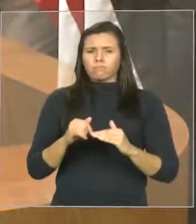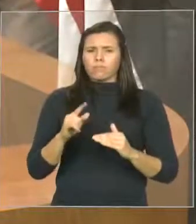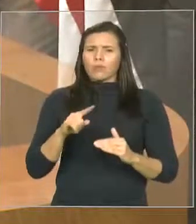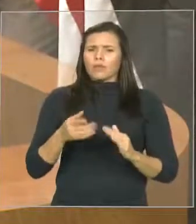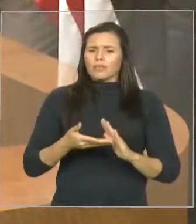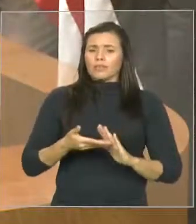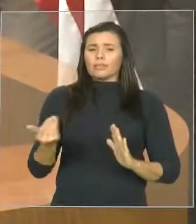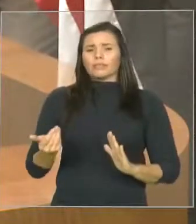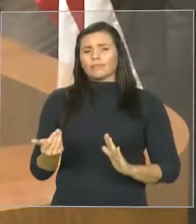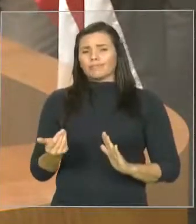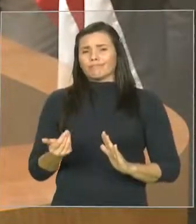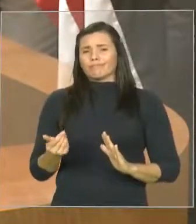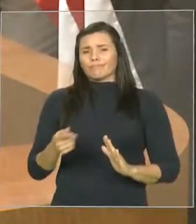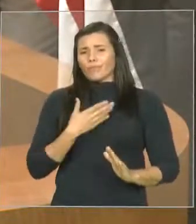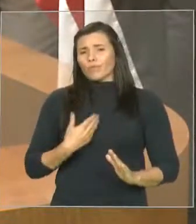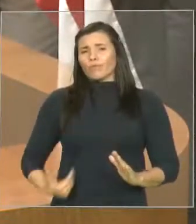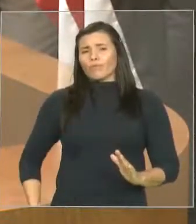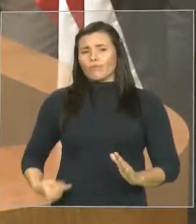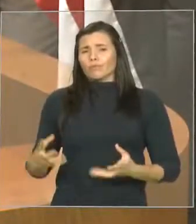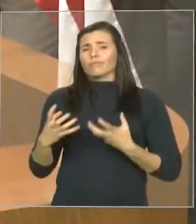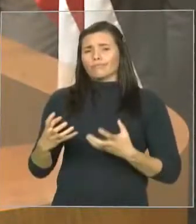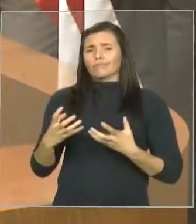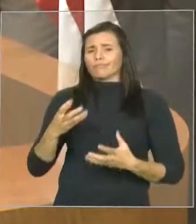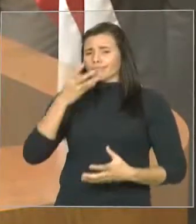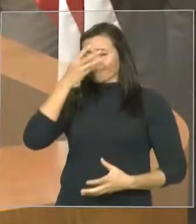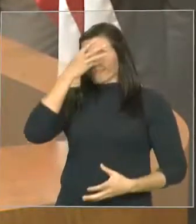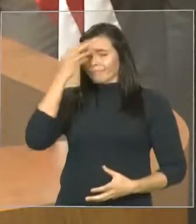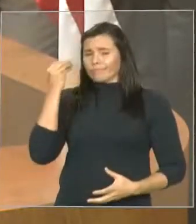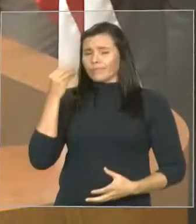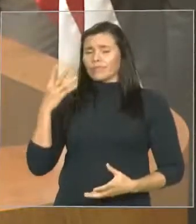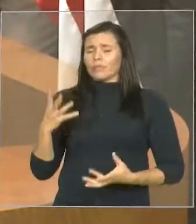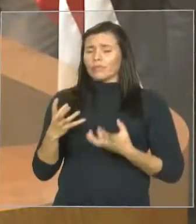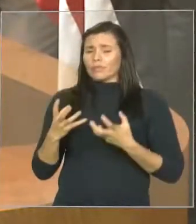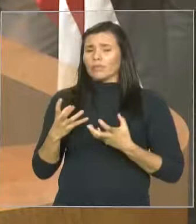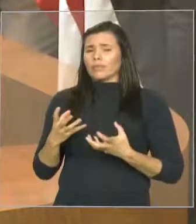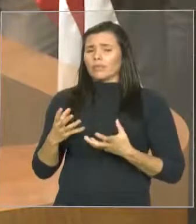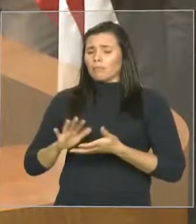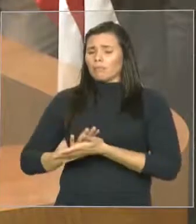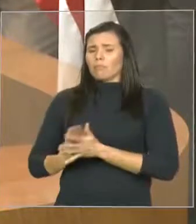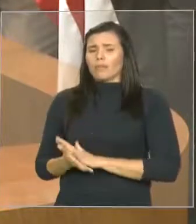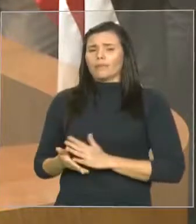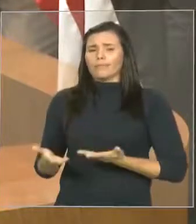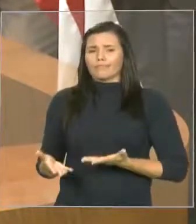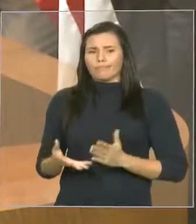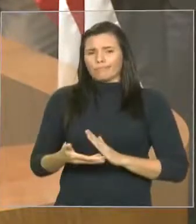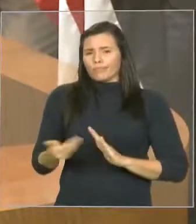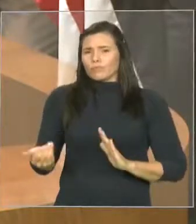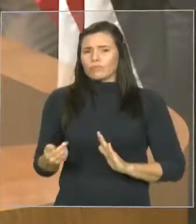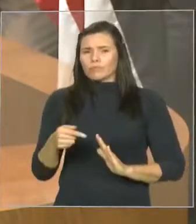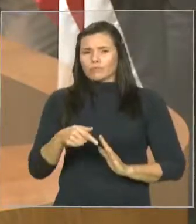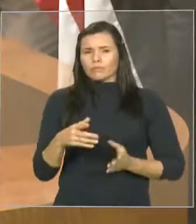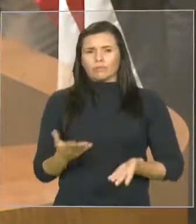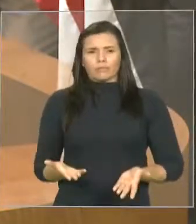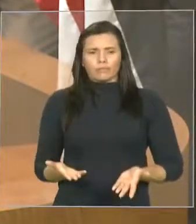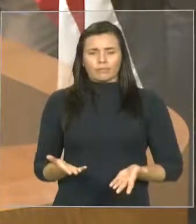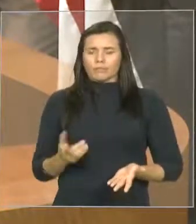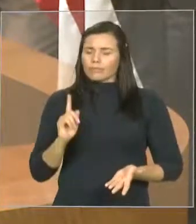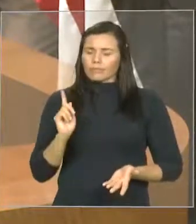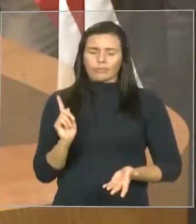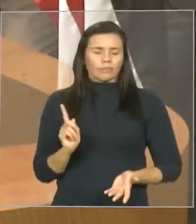fora isso, senhores e senhoras deputados, nós apresentamos uma emenda substitutiva que foram